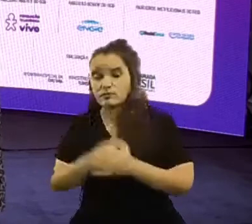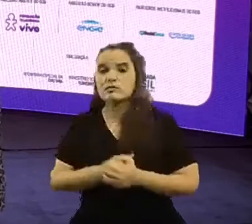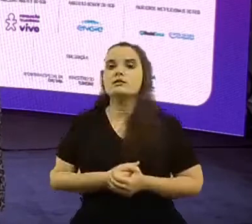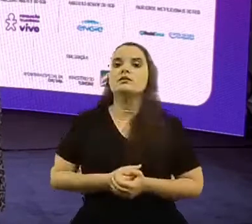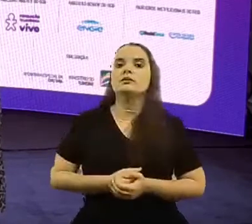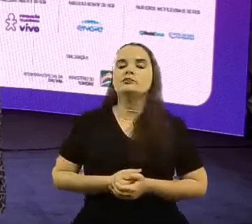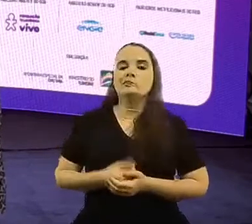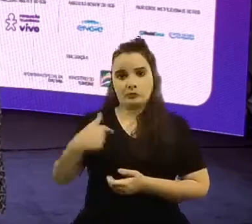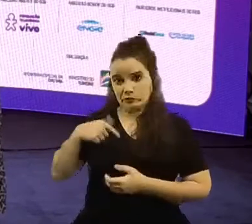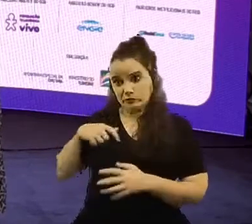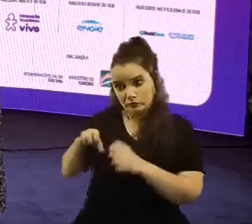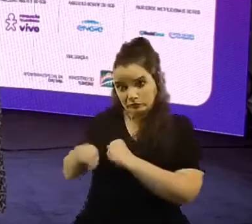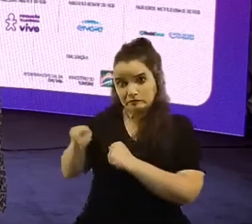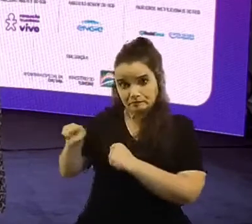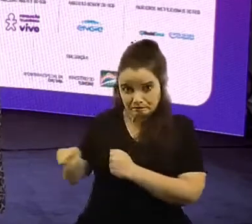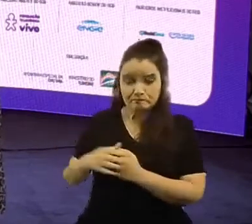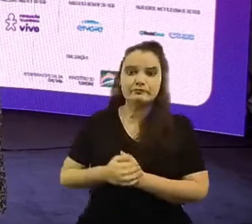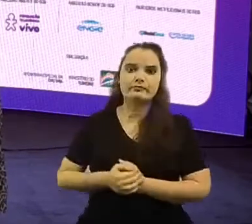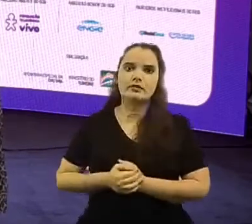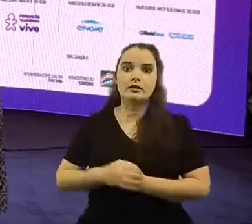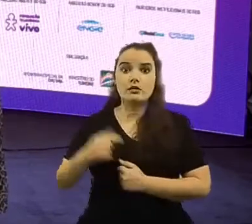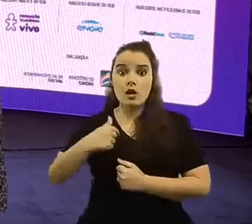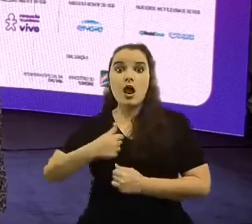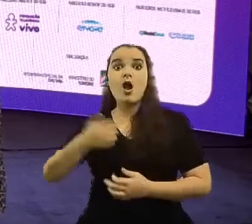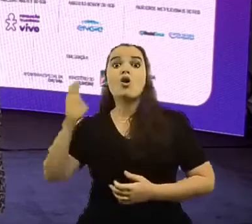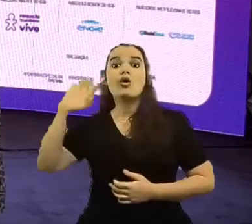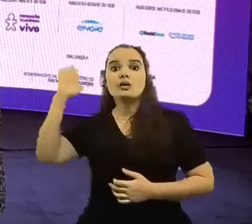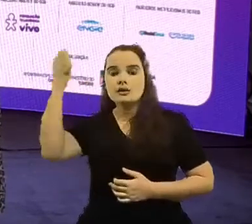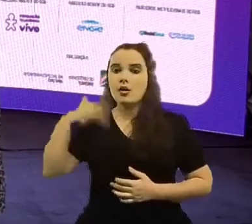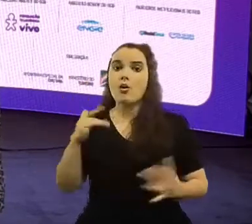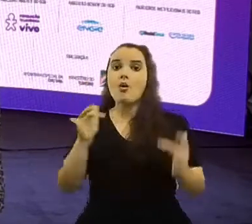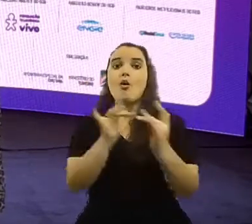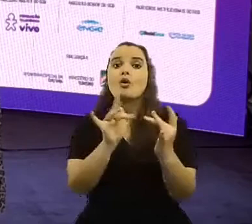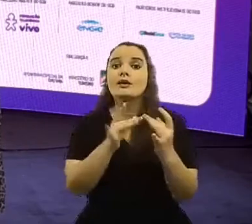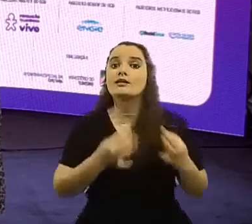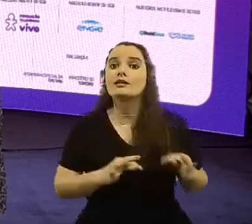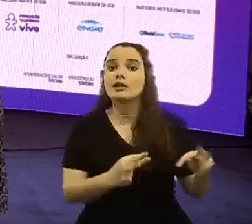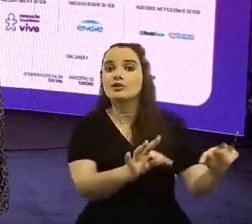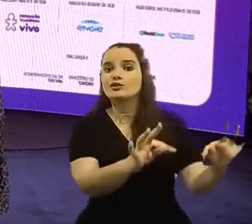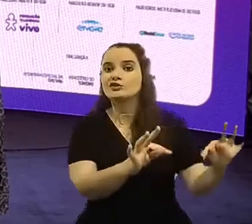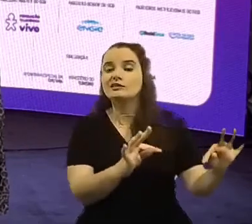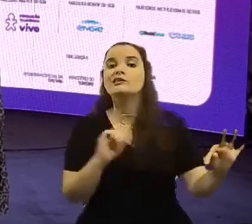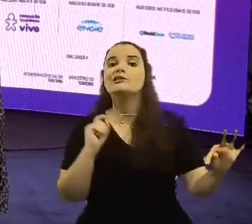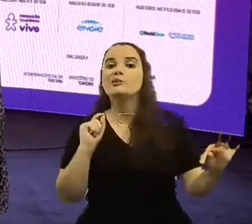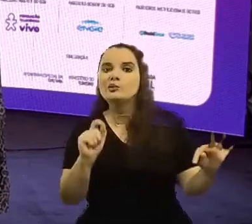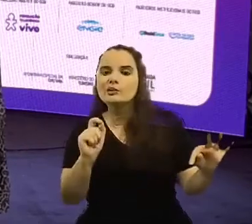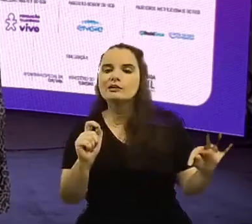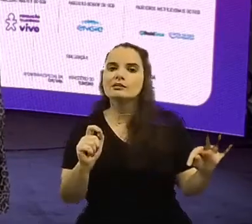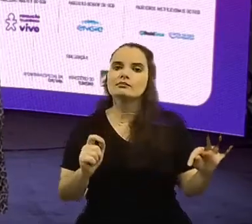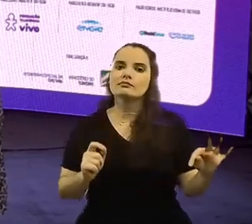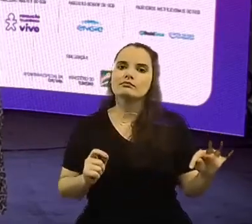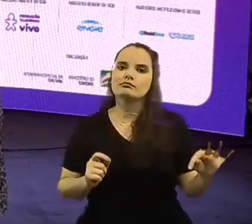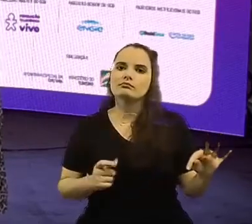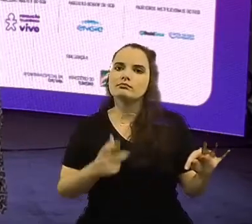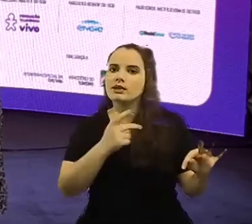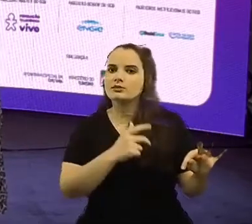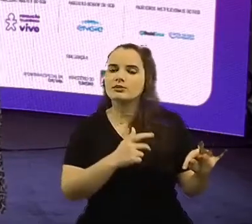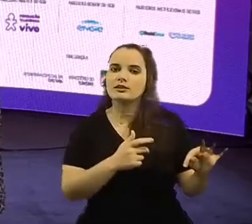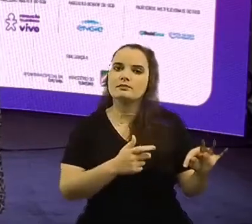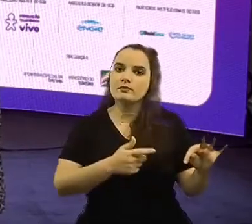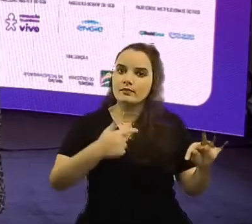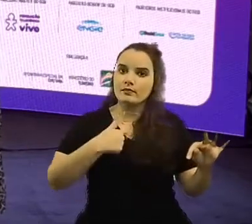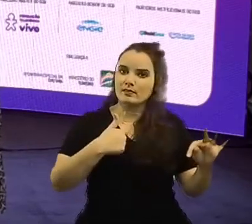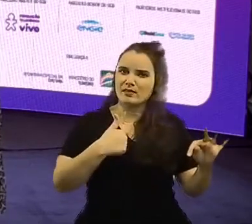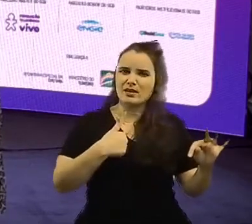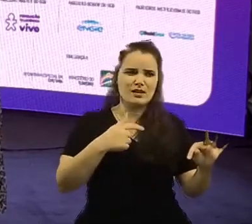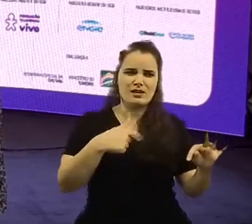tive contato assim, com a tecnologia, porque parecia também que o ensino ele era muito complicado, e às vezes palavras que pareciam simples